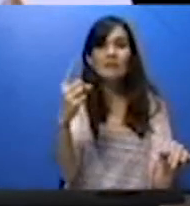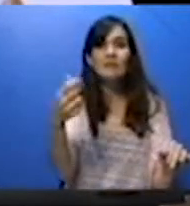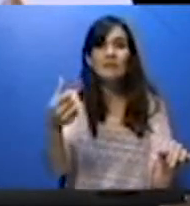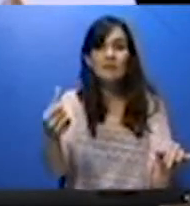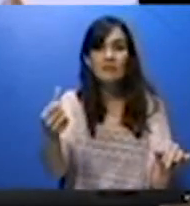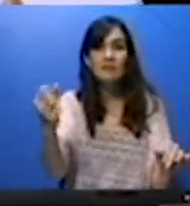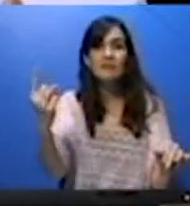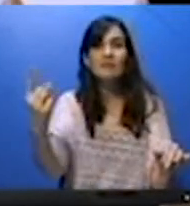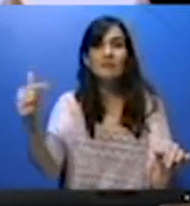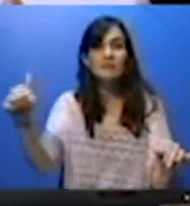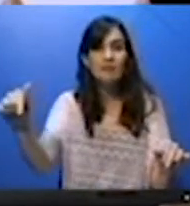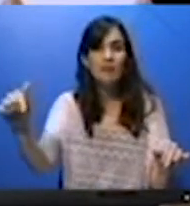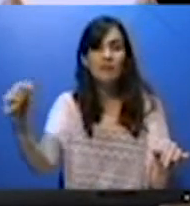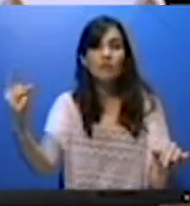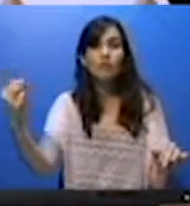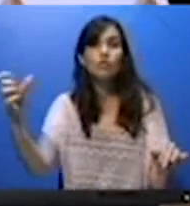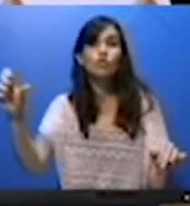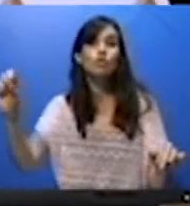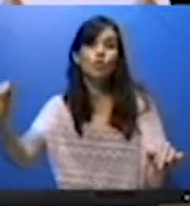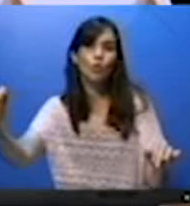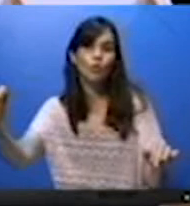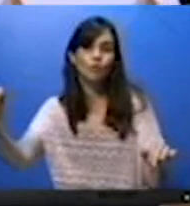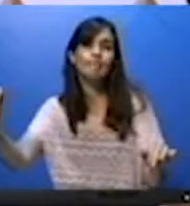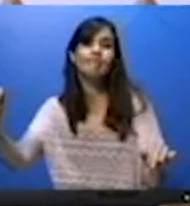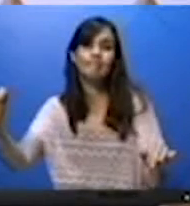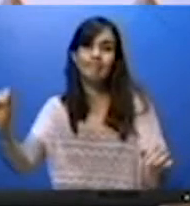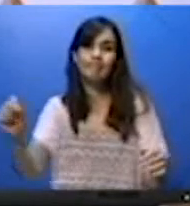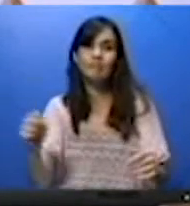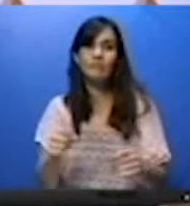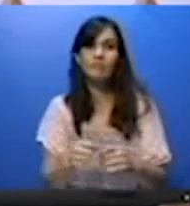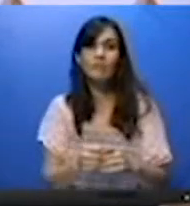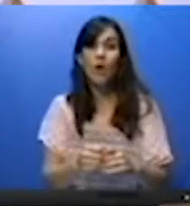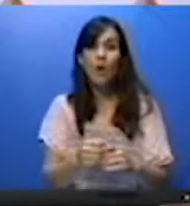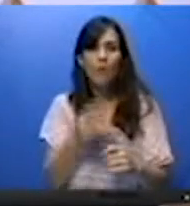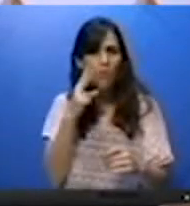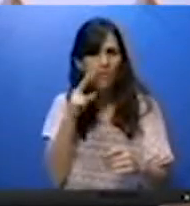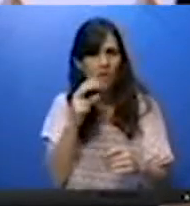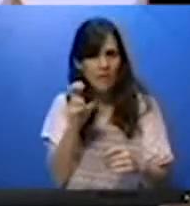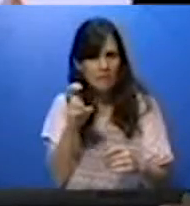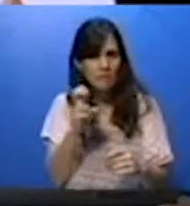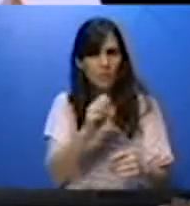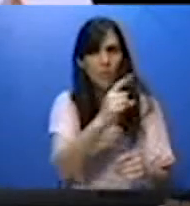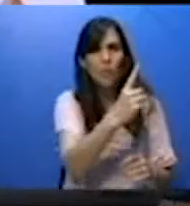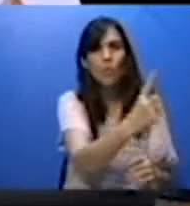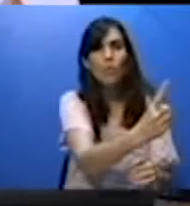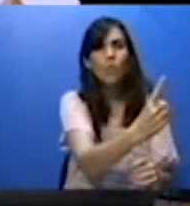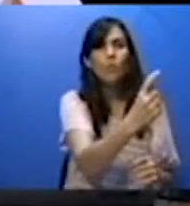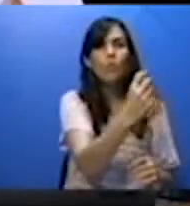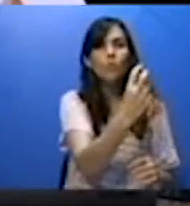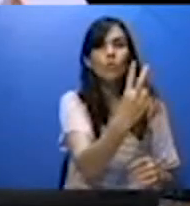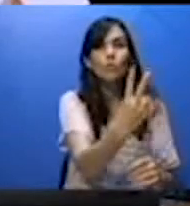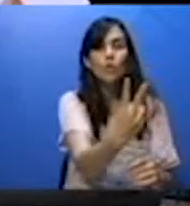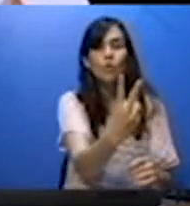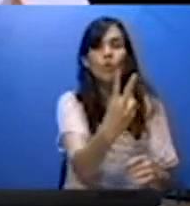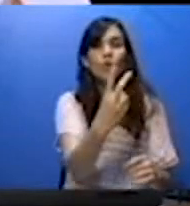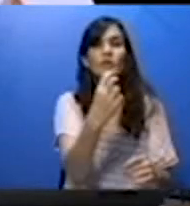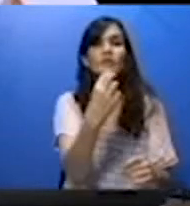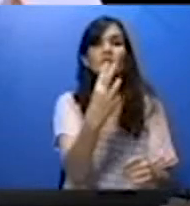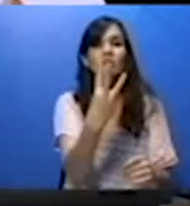15 16 17 18 vamos ver se nós vamos dar 5 please 1